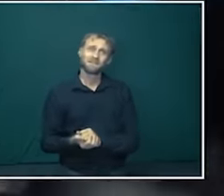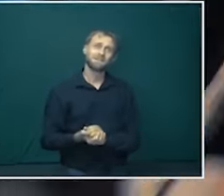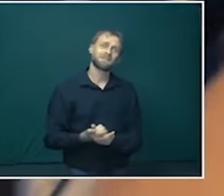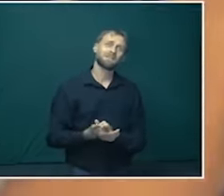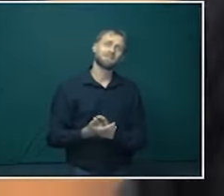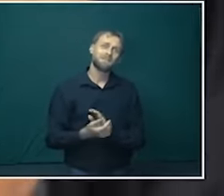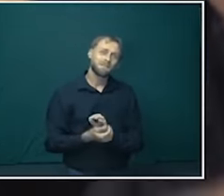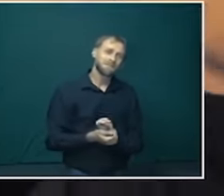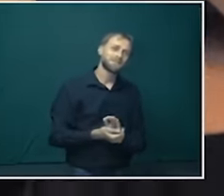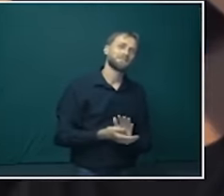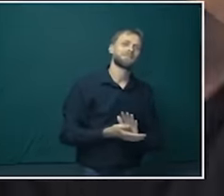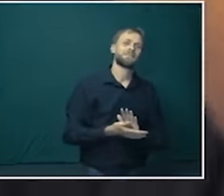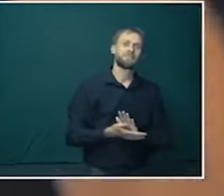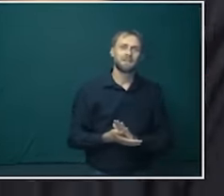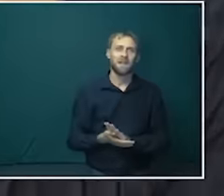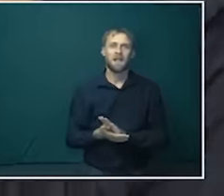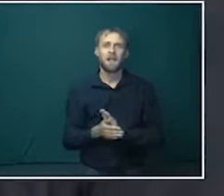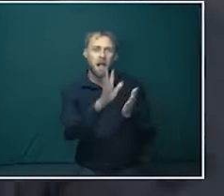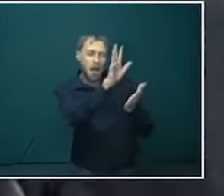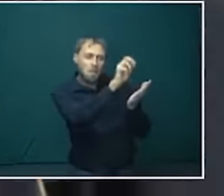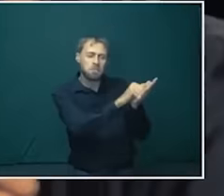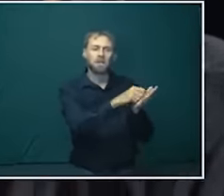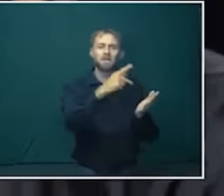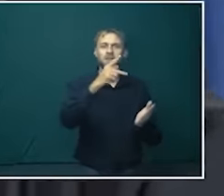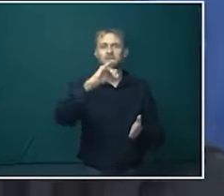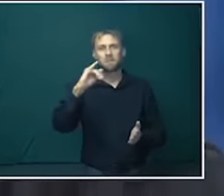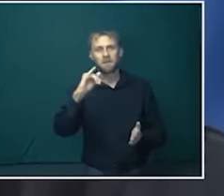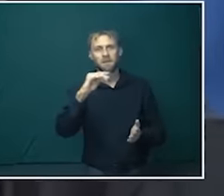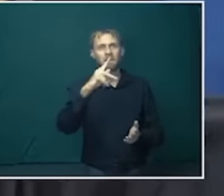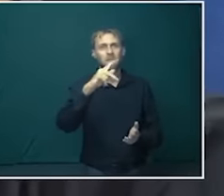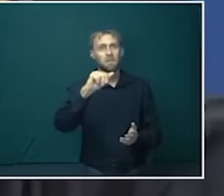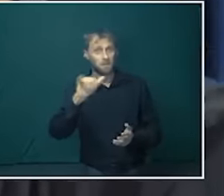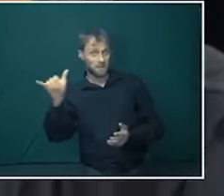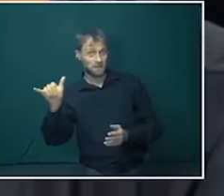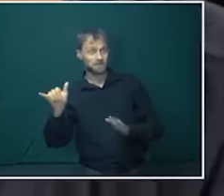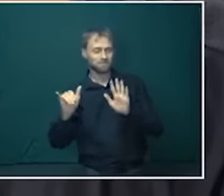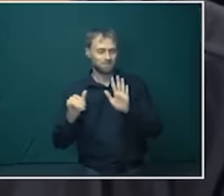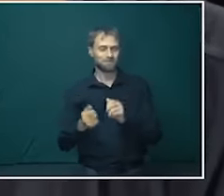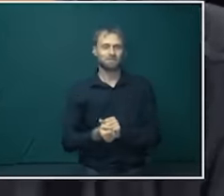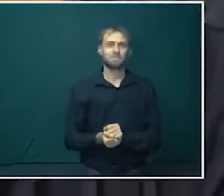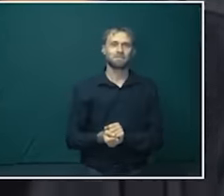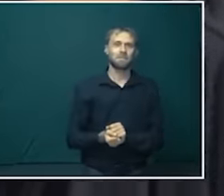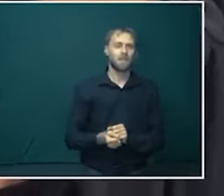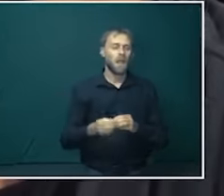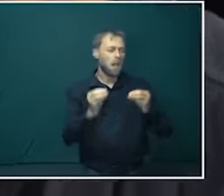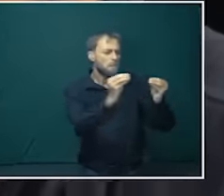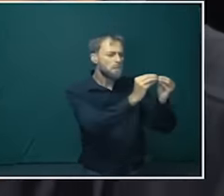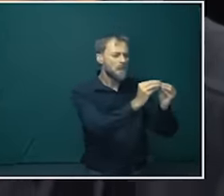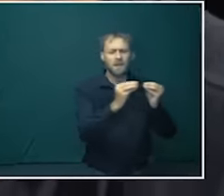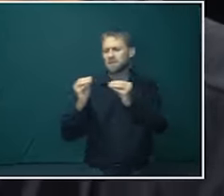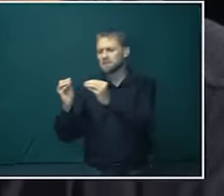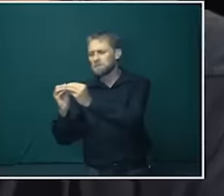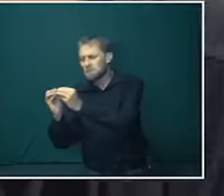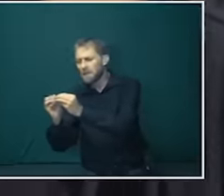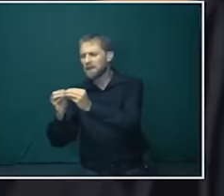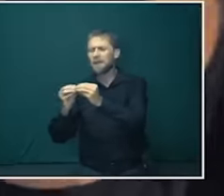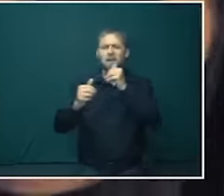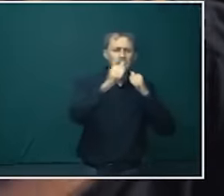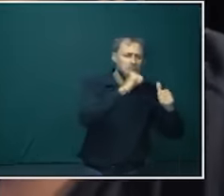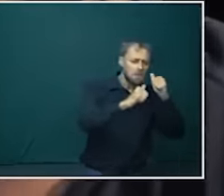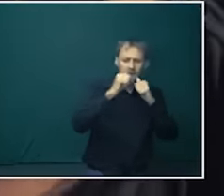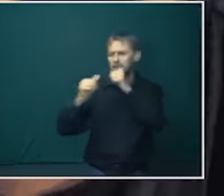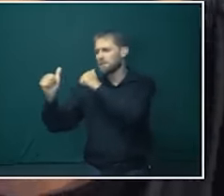Fala galera, é o seguinte, entra e baixa o PicPay. Entre uma boca e outra, uma dose e outra, é